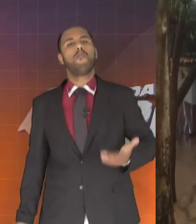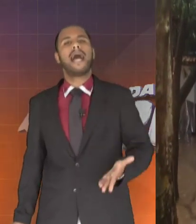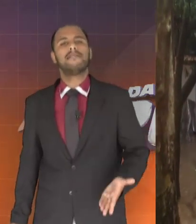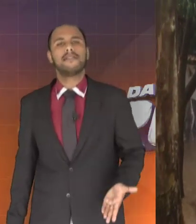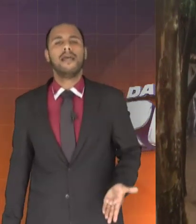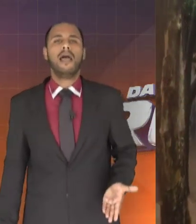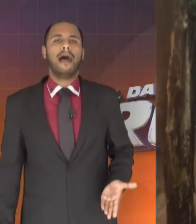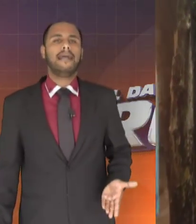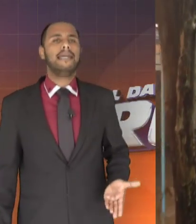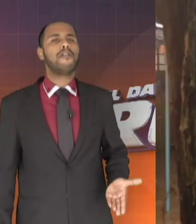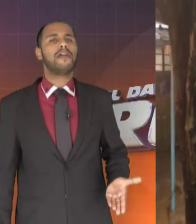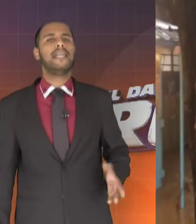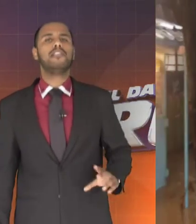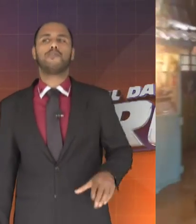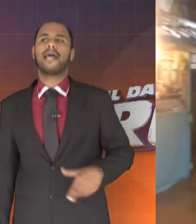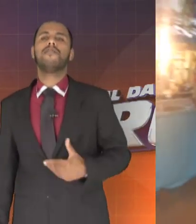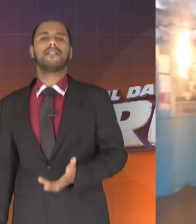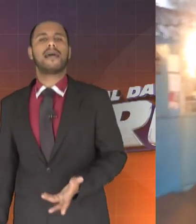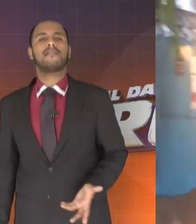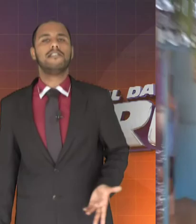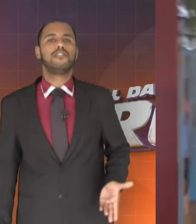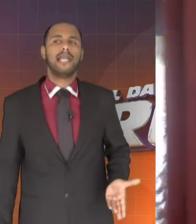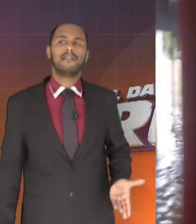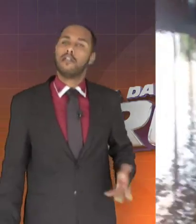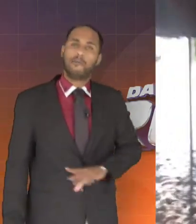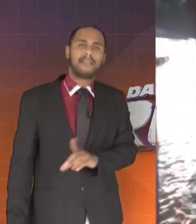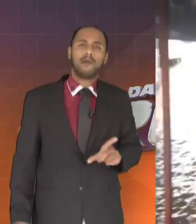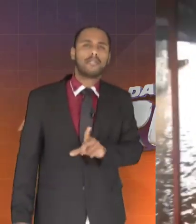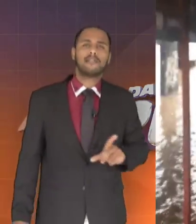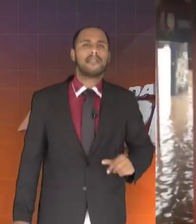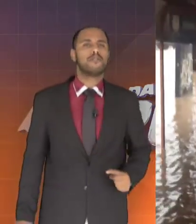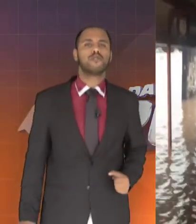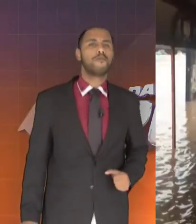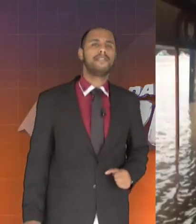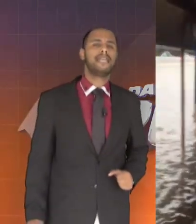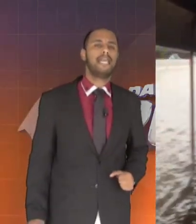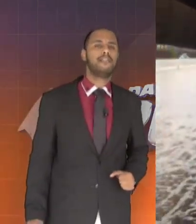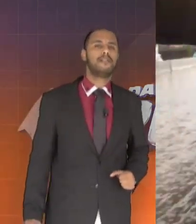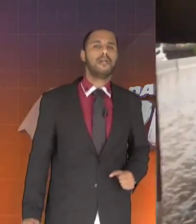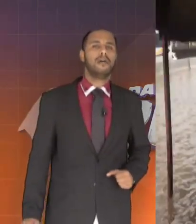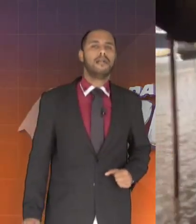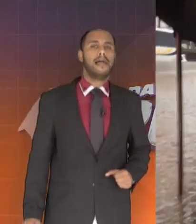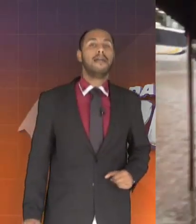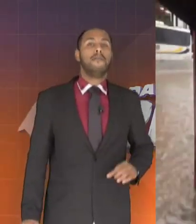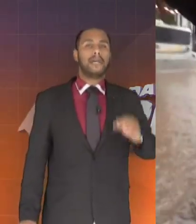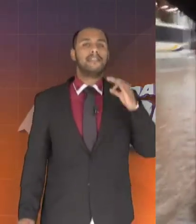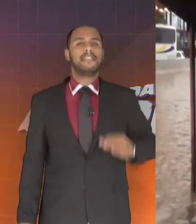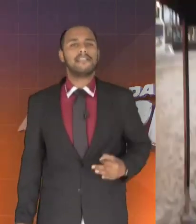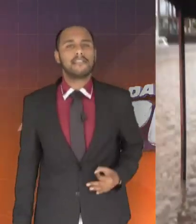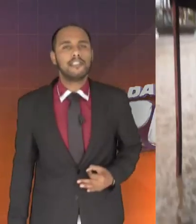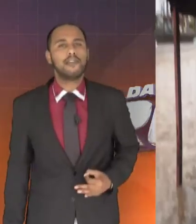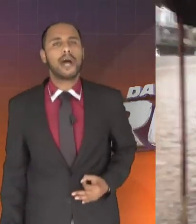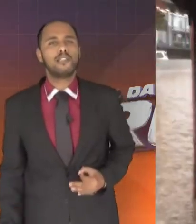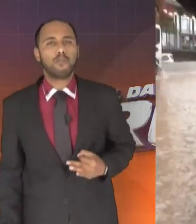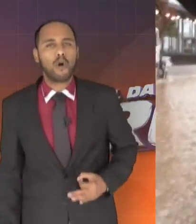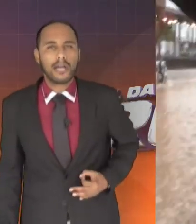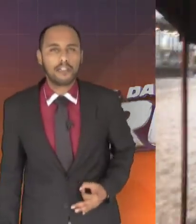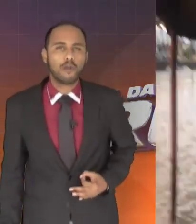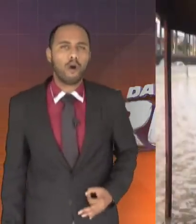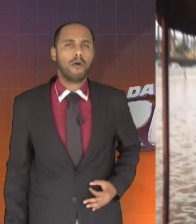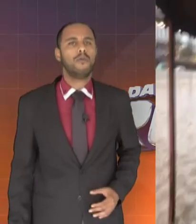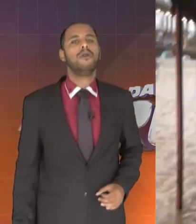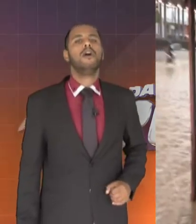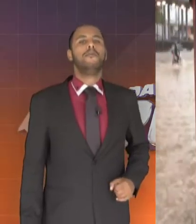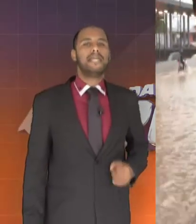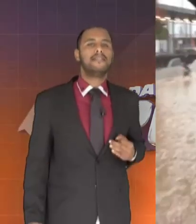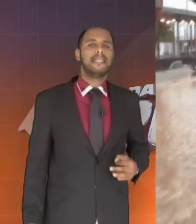alguns combates aí referente para evitar as enchentes, mas não está sendo suficiente. Né? Precisa-se de mais bocas